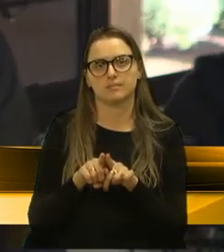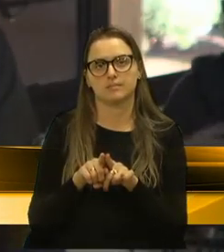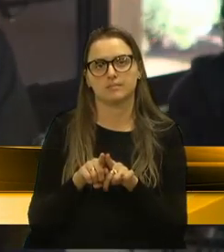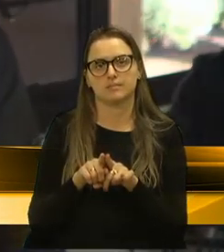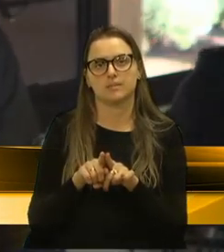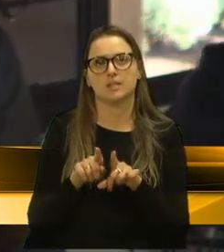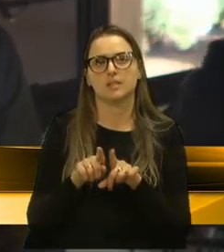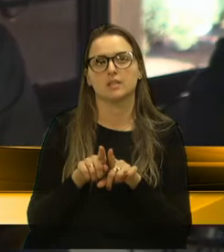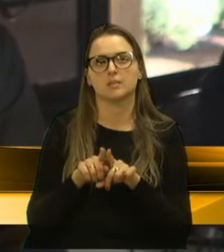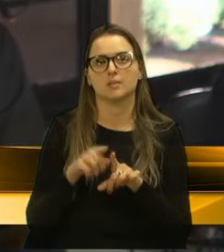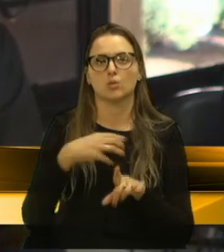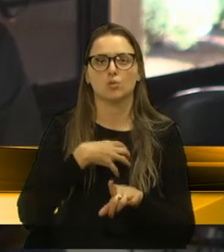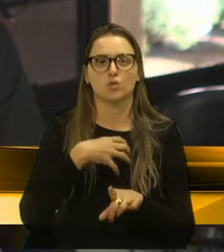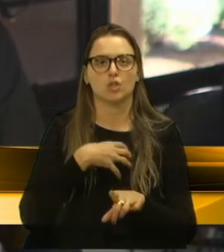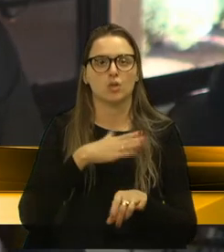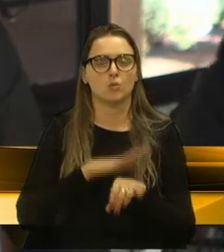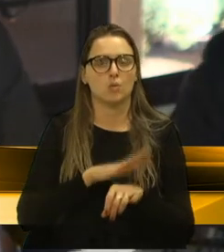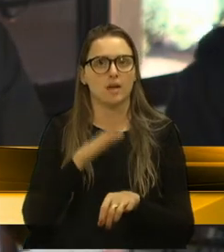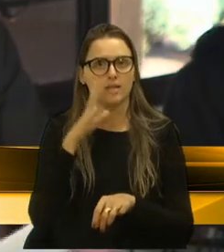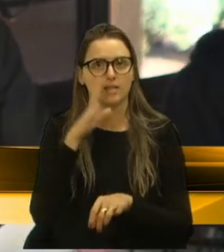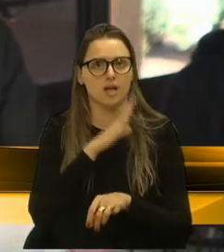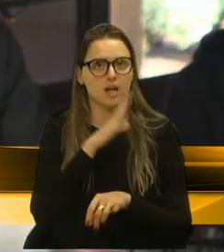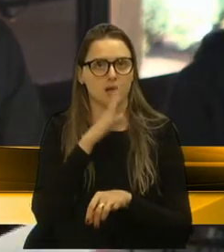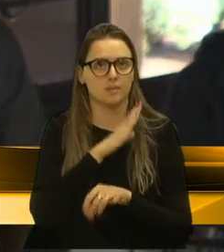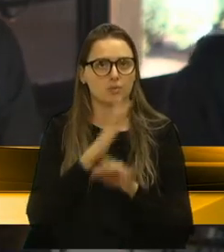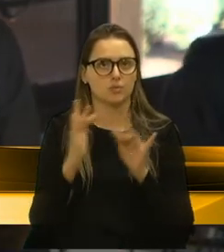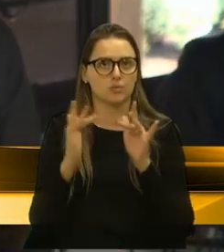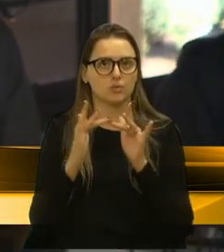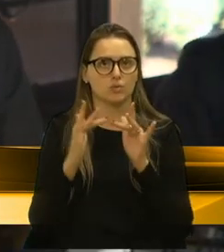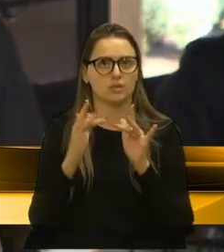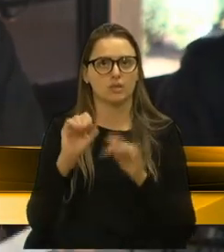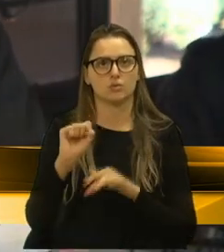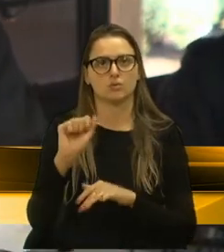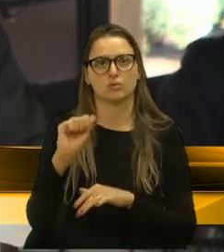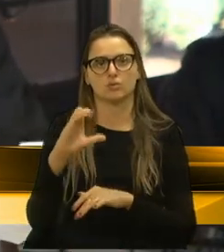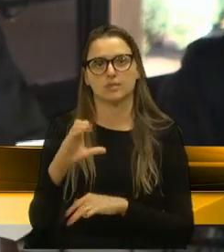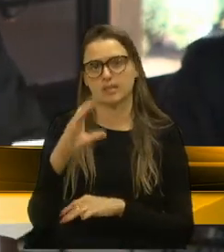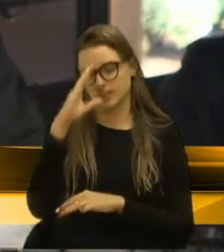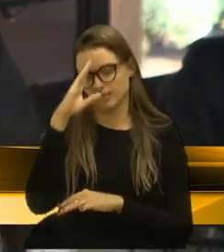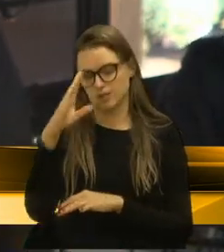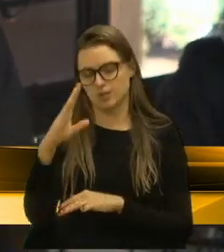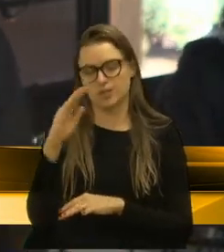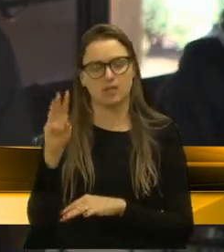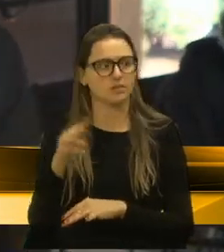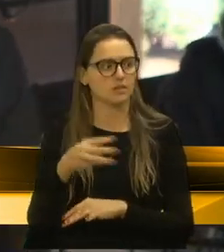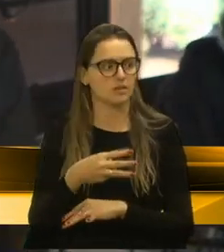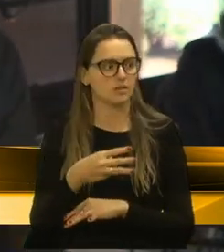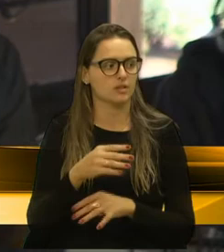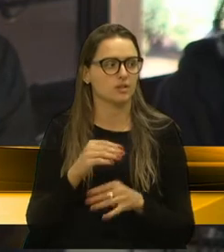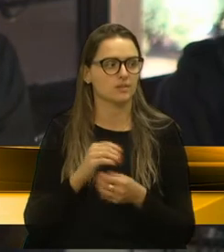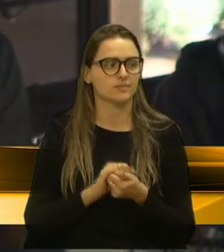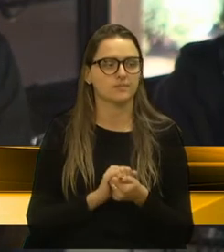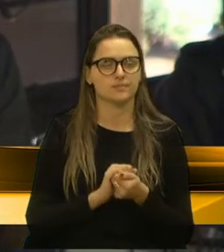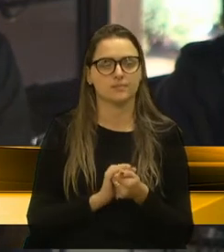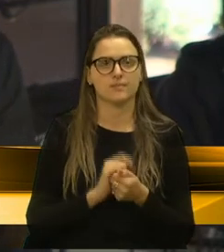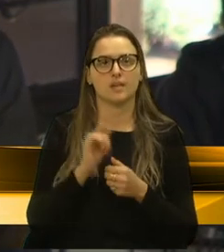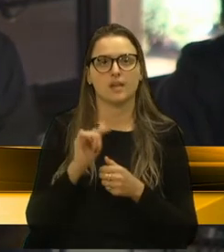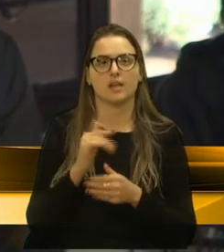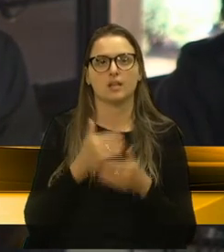como a forma mais rápida o saque, direto na Visat. Então, essas foram